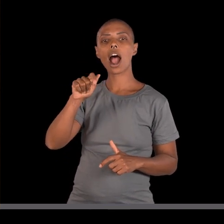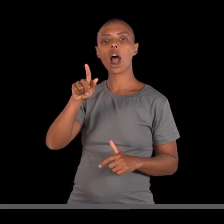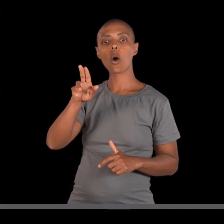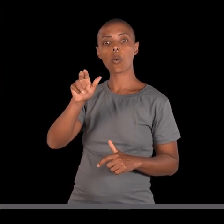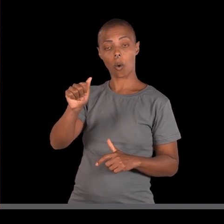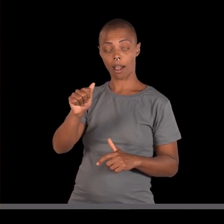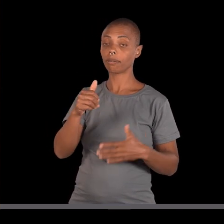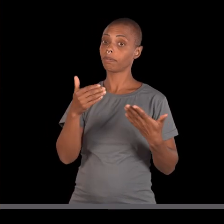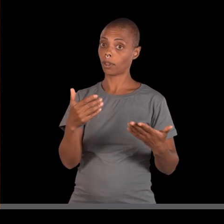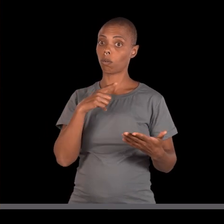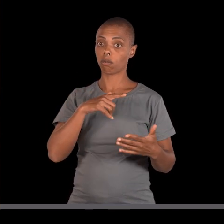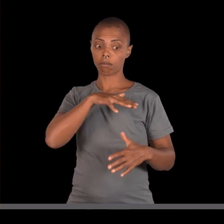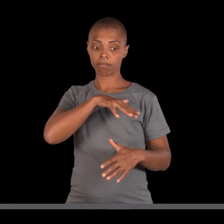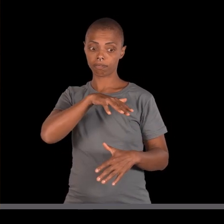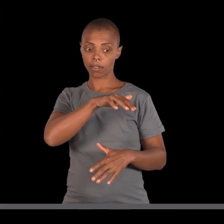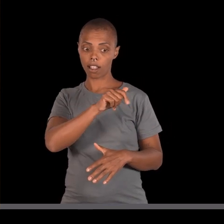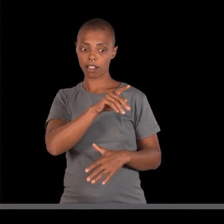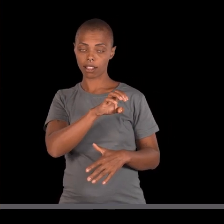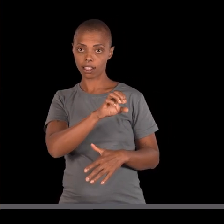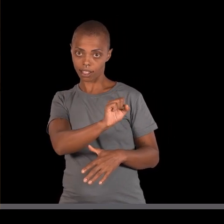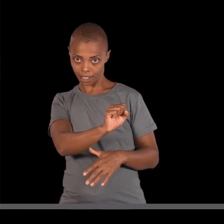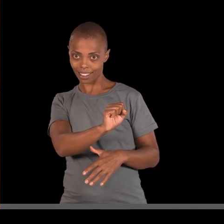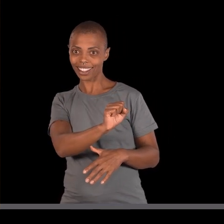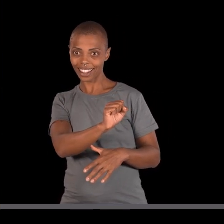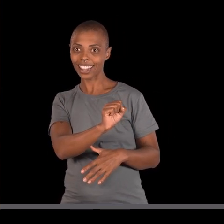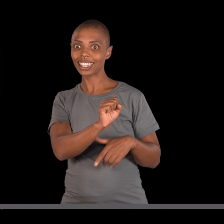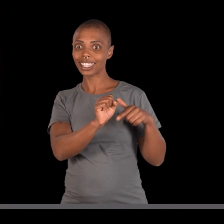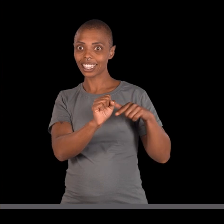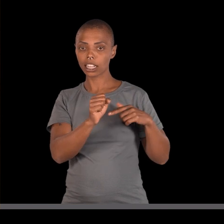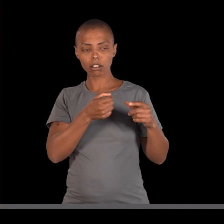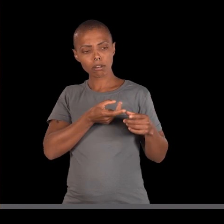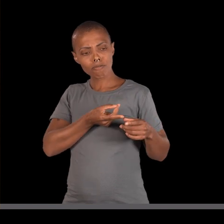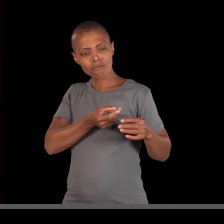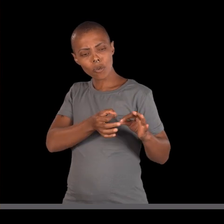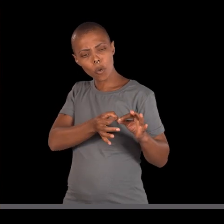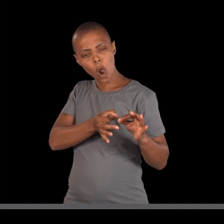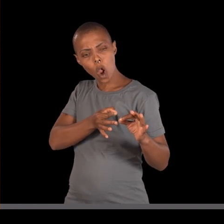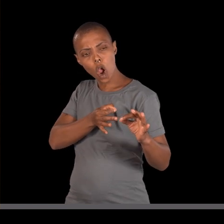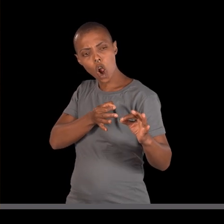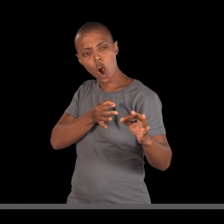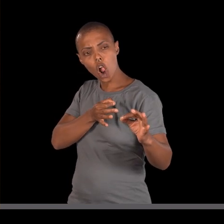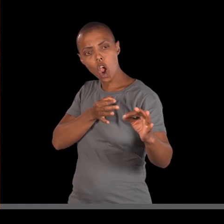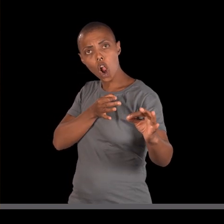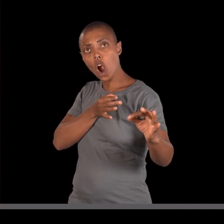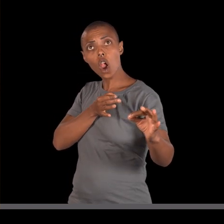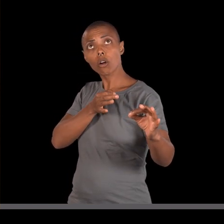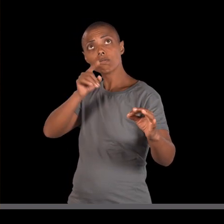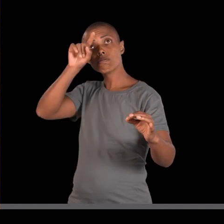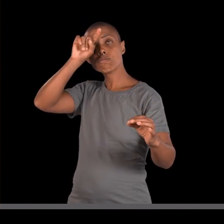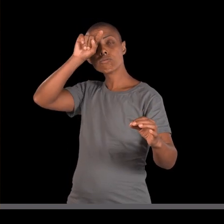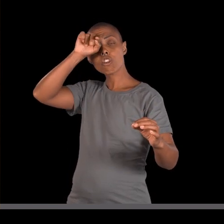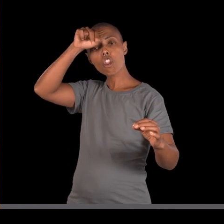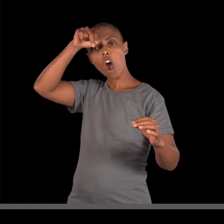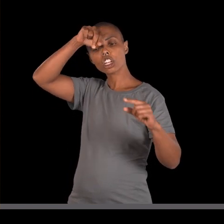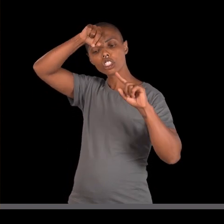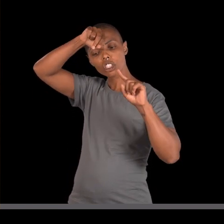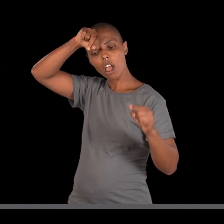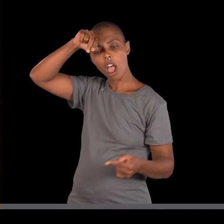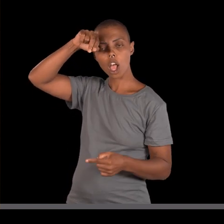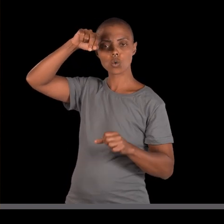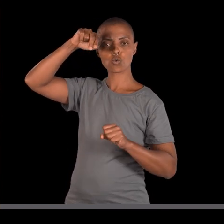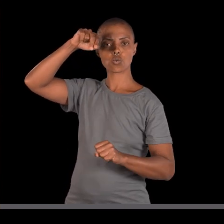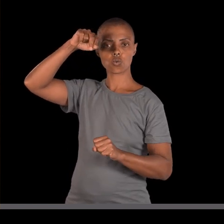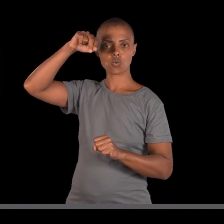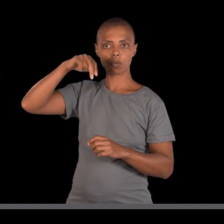mais elevado da América, tá? Então você vai ter aí a Cordilheira dos Andes, que pega então, né, uma vasta área